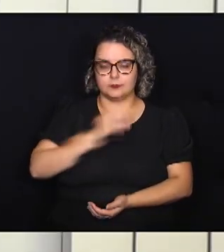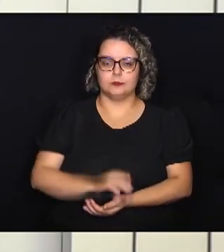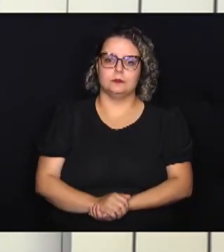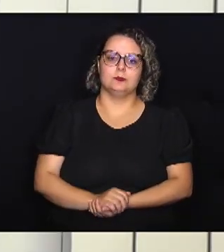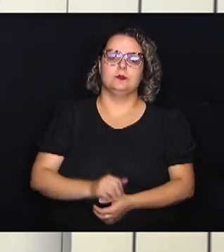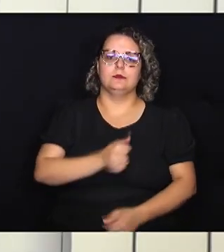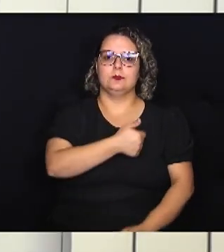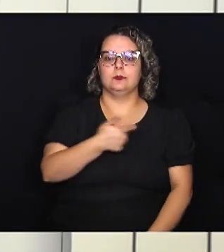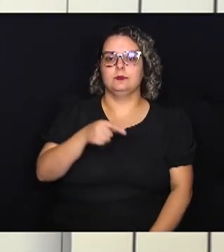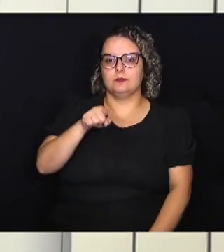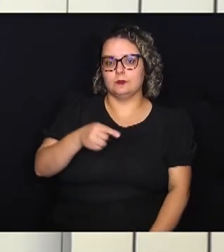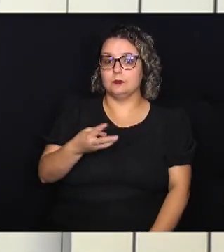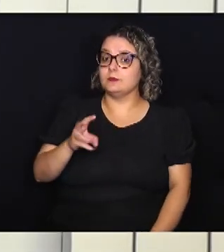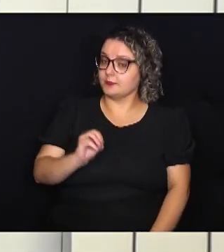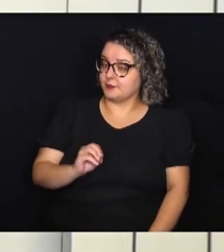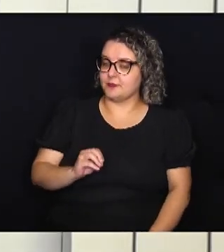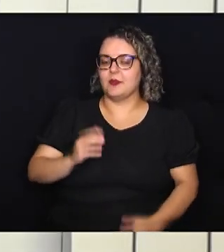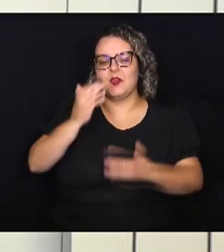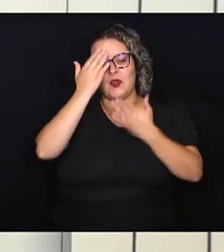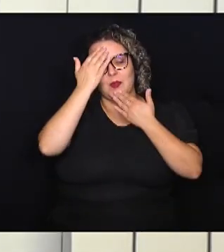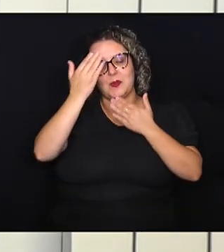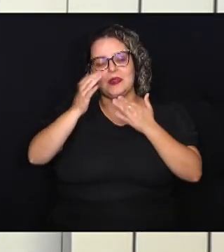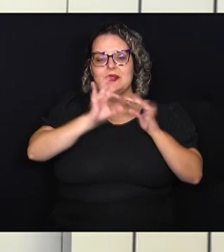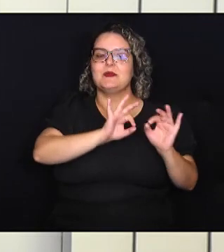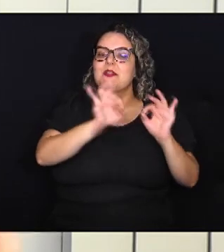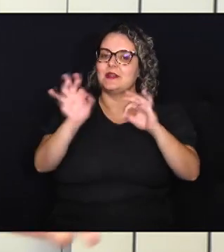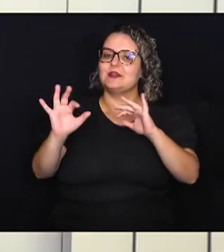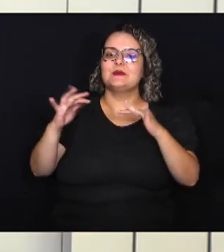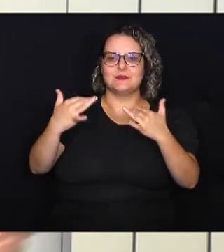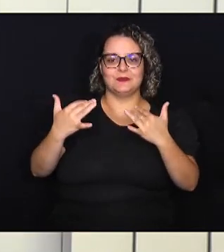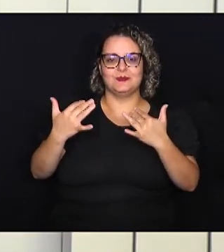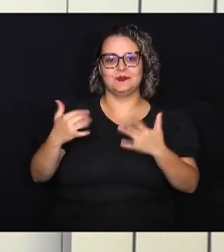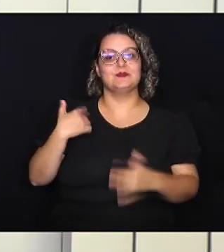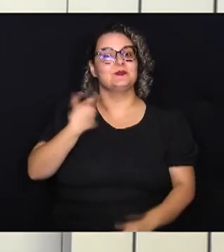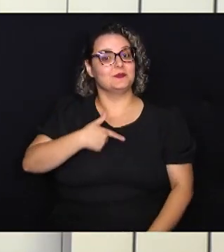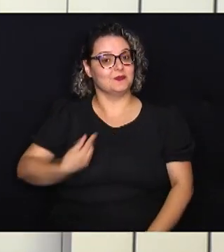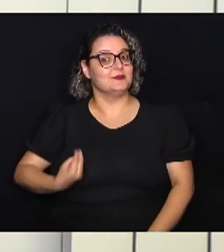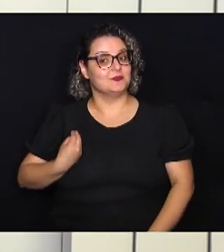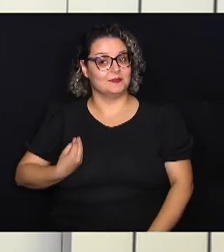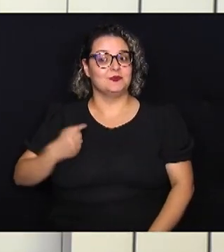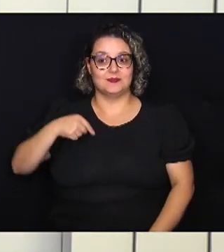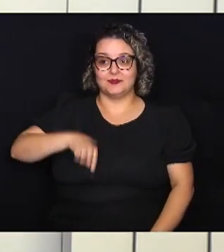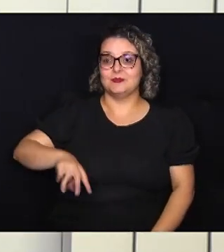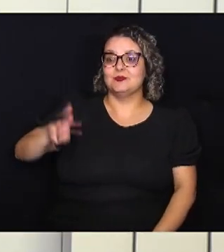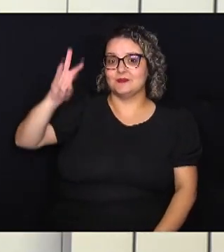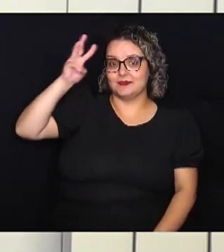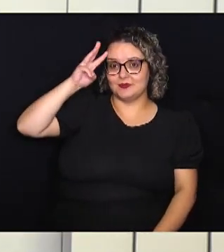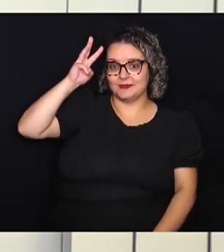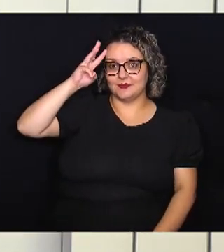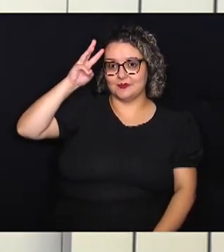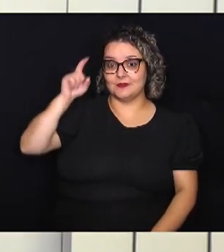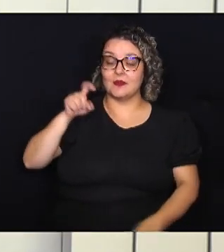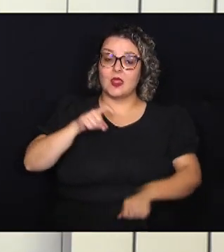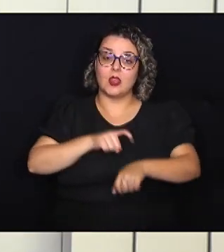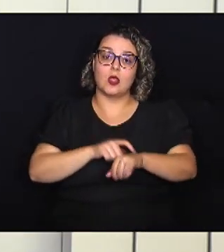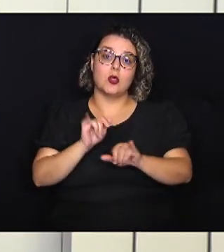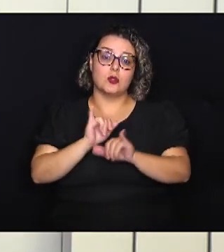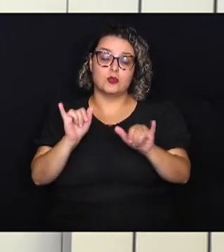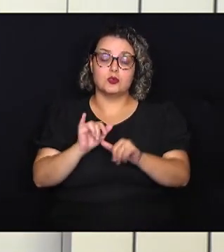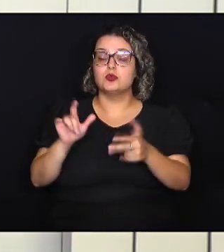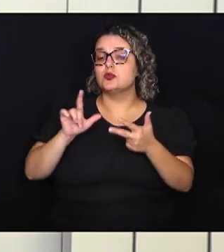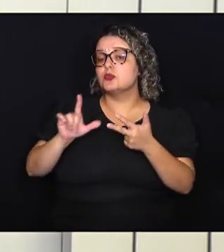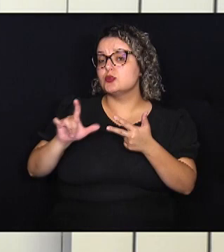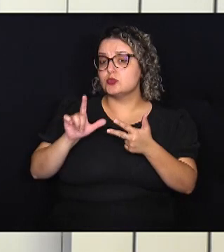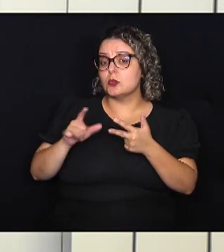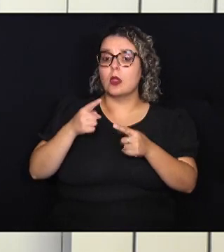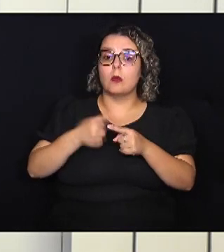Meio-dia e meia, muito obrigado pela sua companhia, pela sua audiência. Estamos ao vivo nesta terça-feira, hora das notícias do